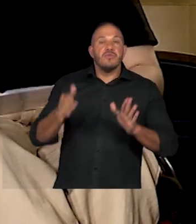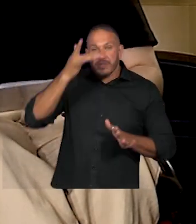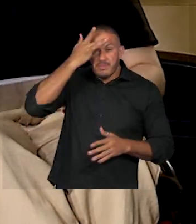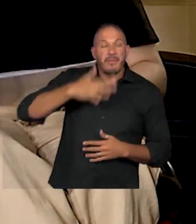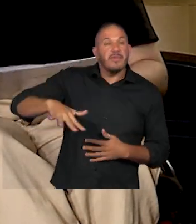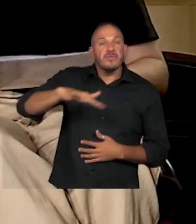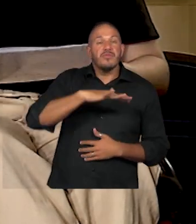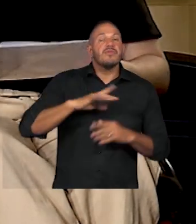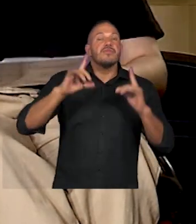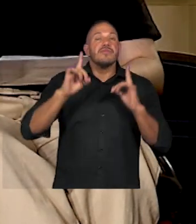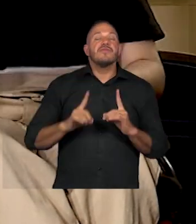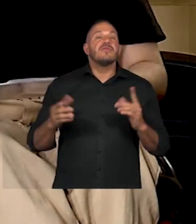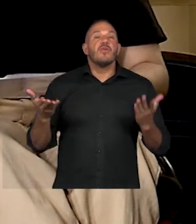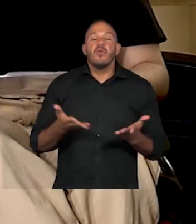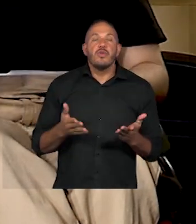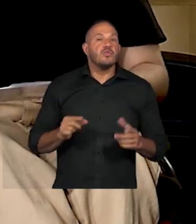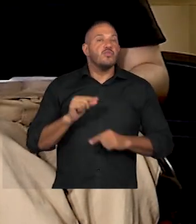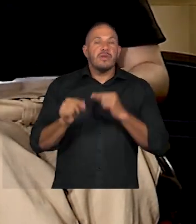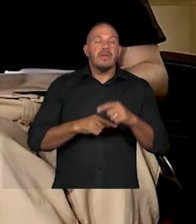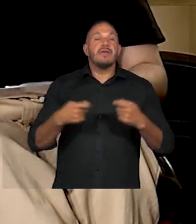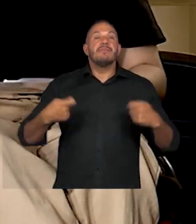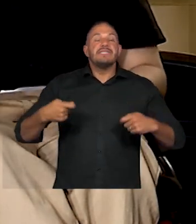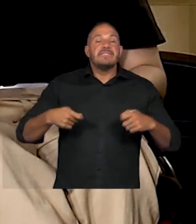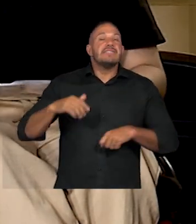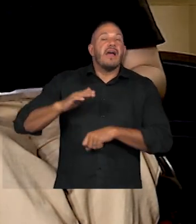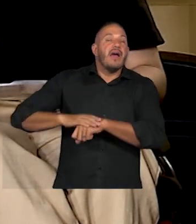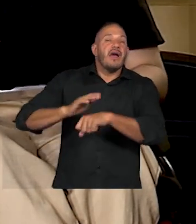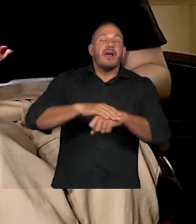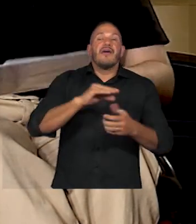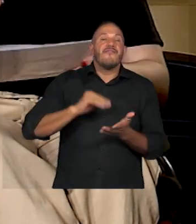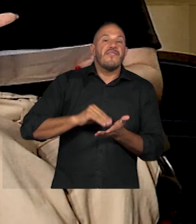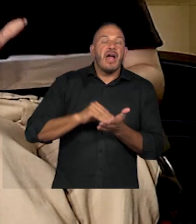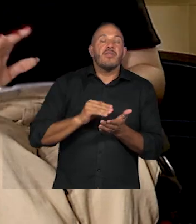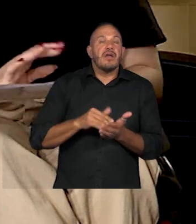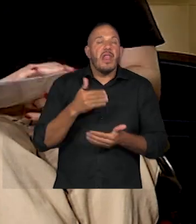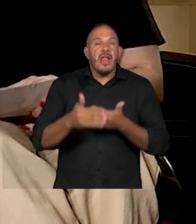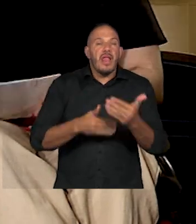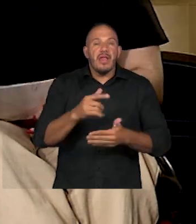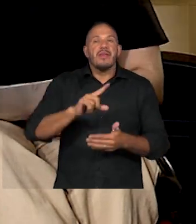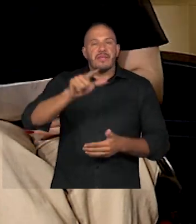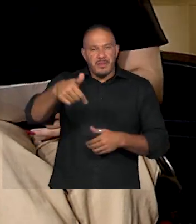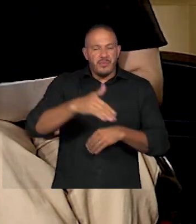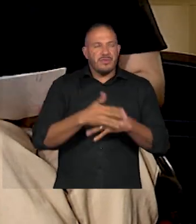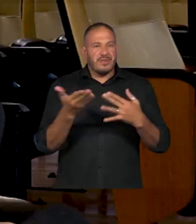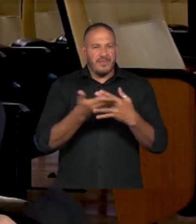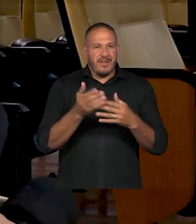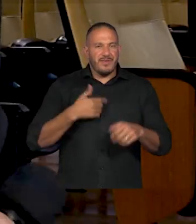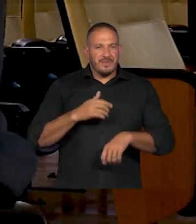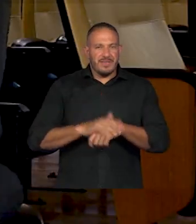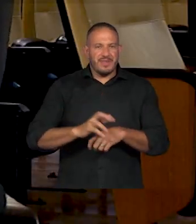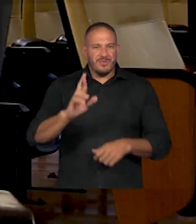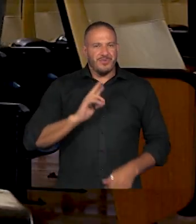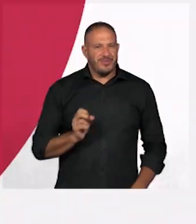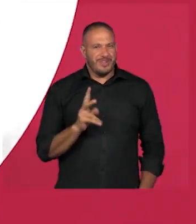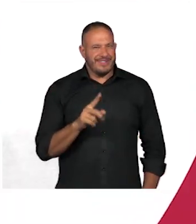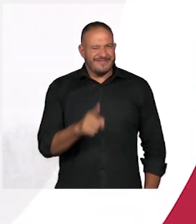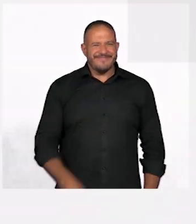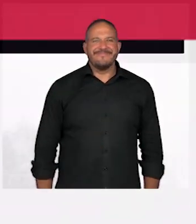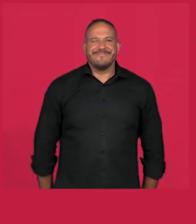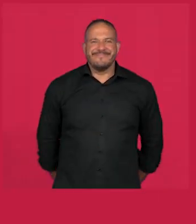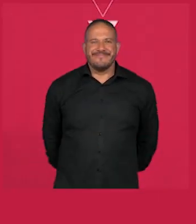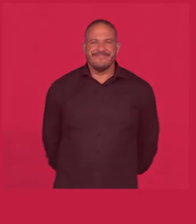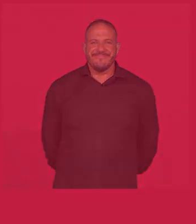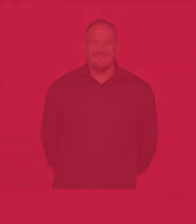deficiência hoje? E o que ainda precisa ser feito? Quais os próximos passos? E aí você responde depois do nosso intervalo.